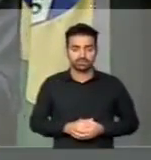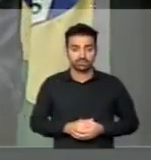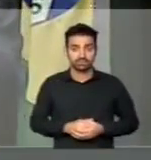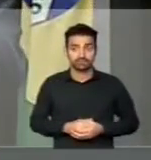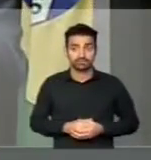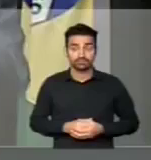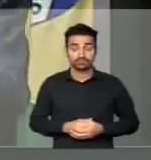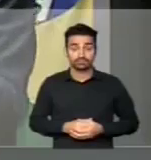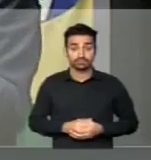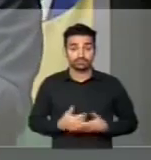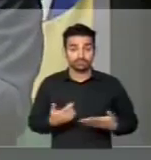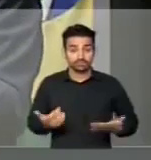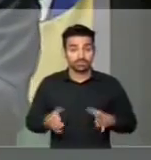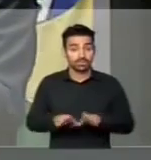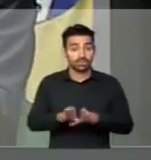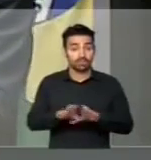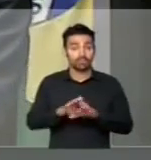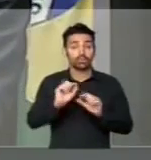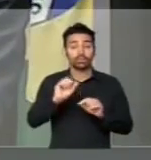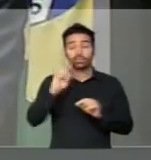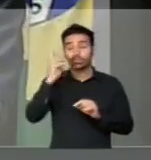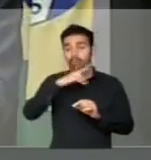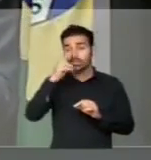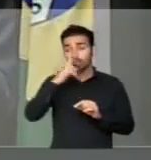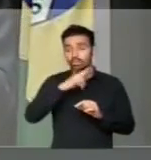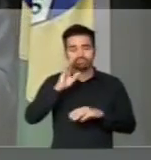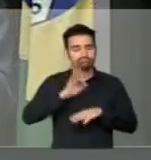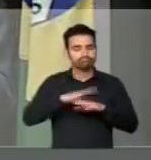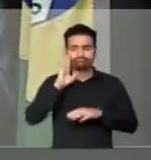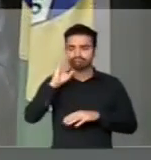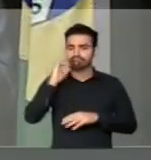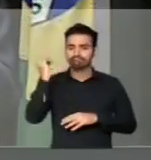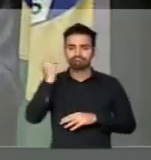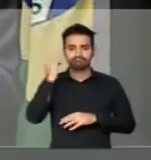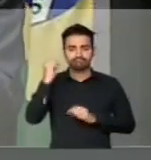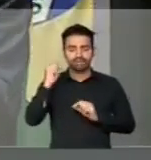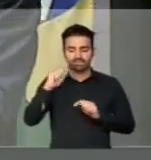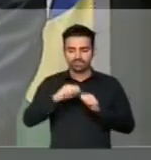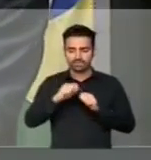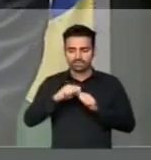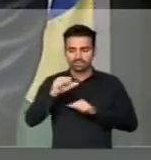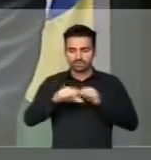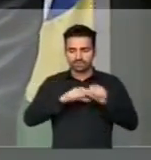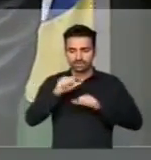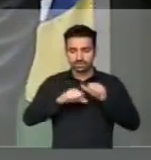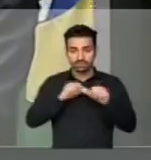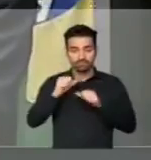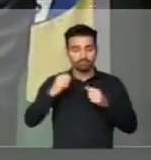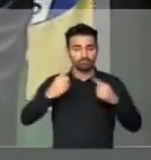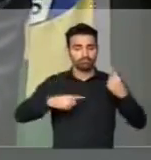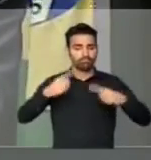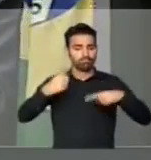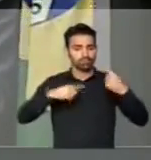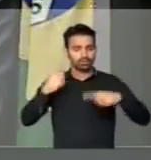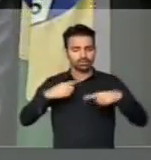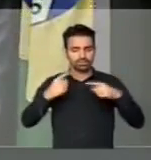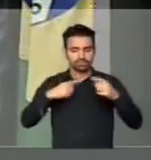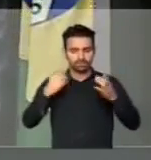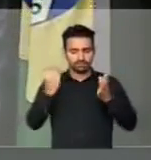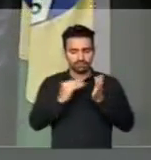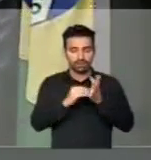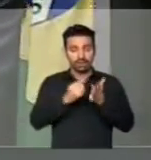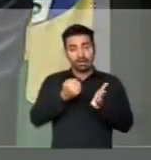Assim como é urgente e fundamental realizar uma reforma política que imponha